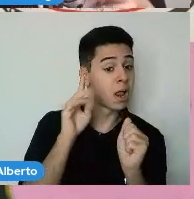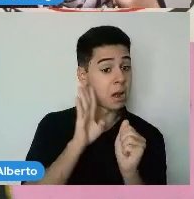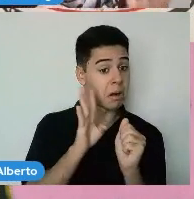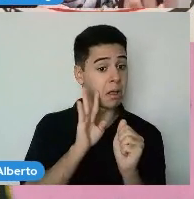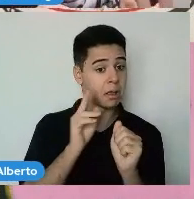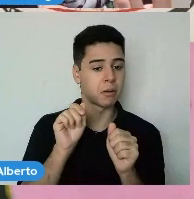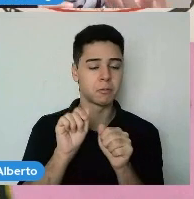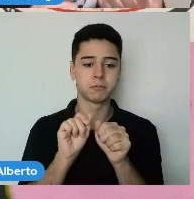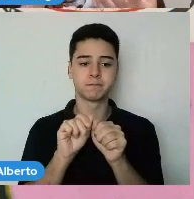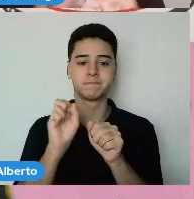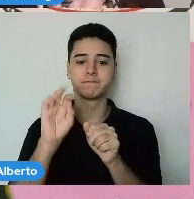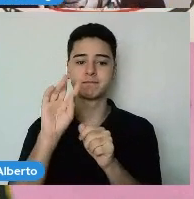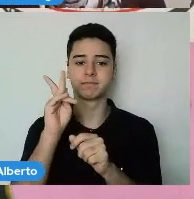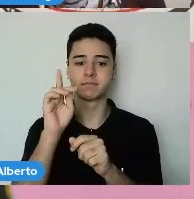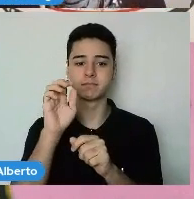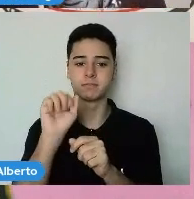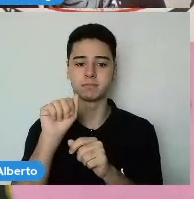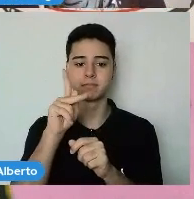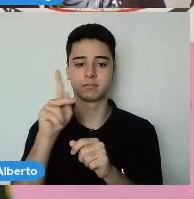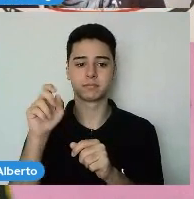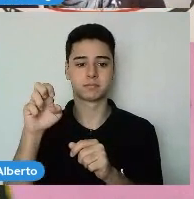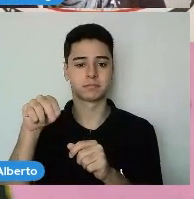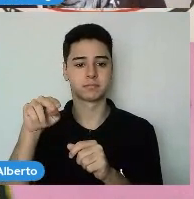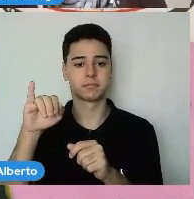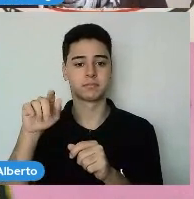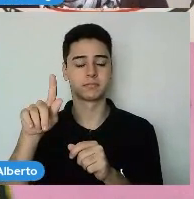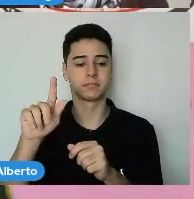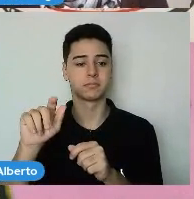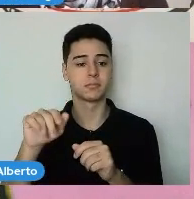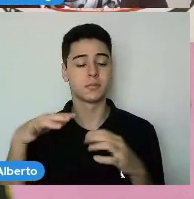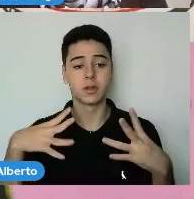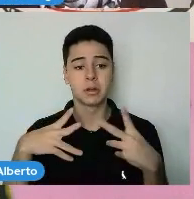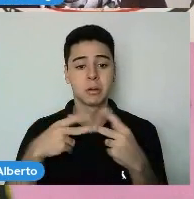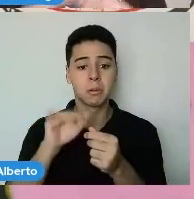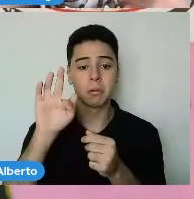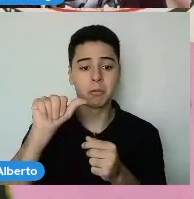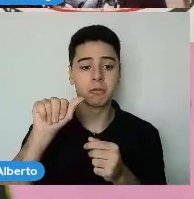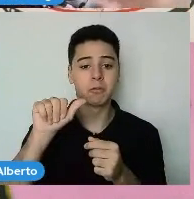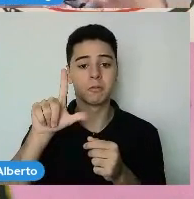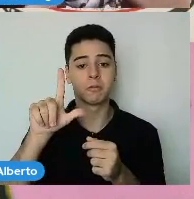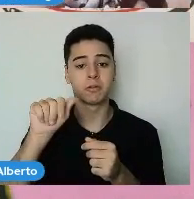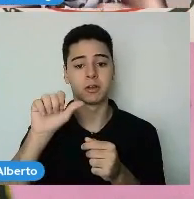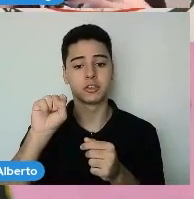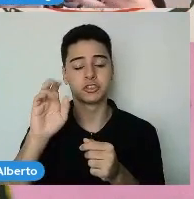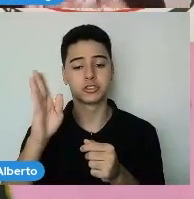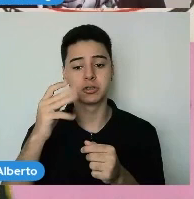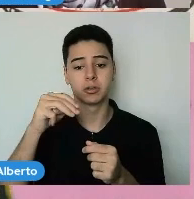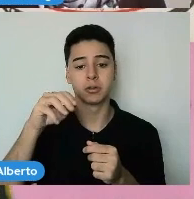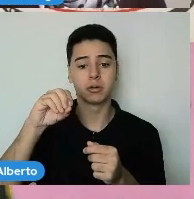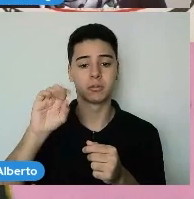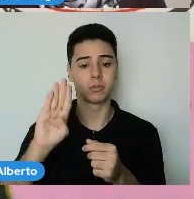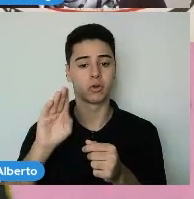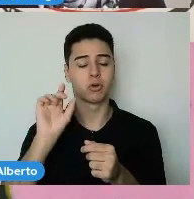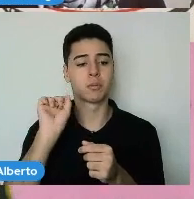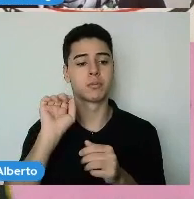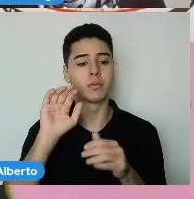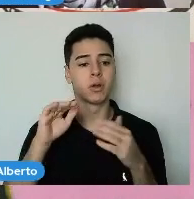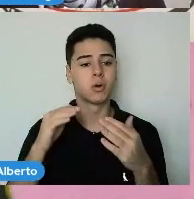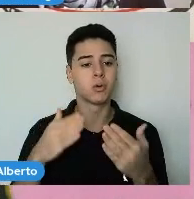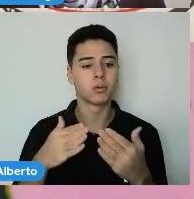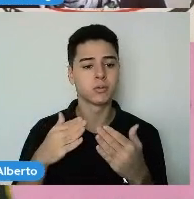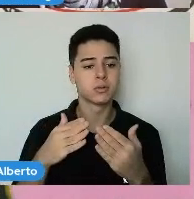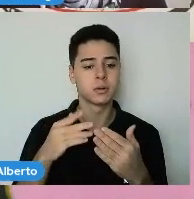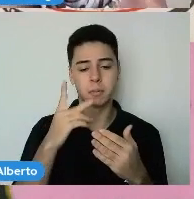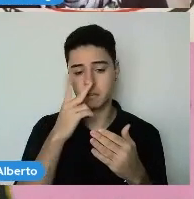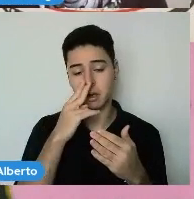fazer é do happening com flash mob, tá? O flash mob, ele é uma espécie de